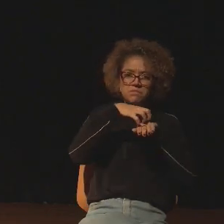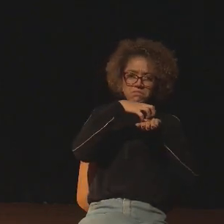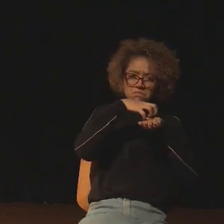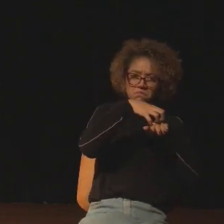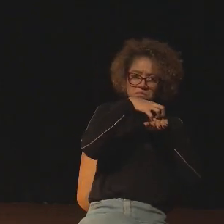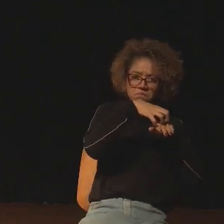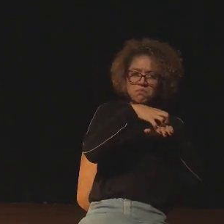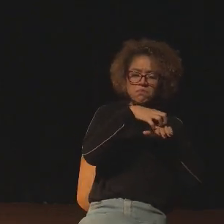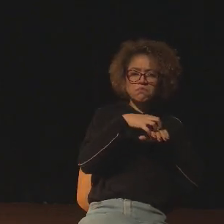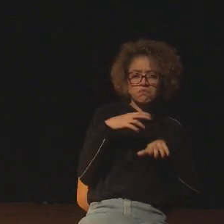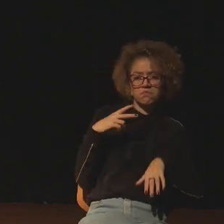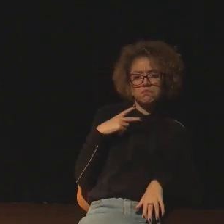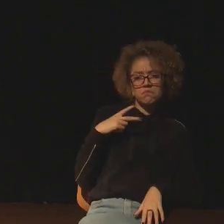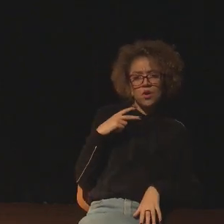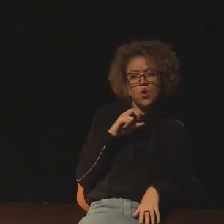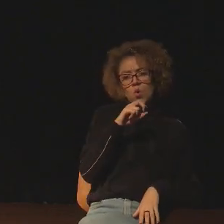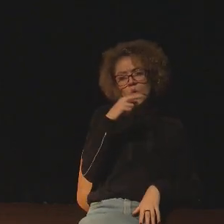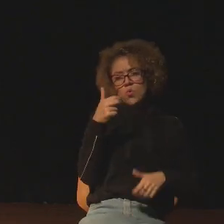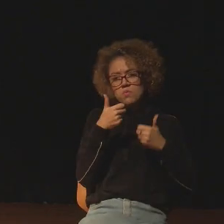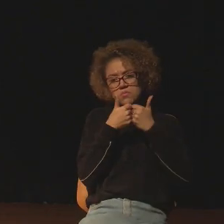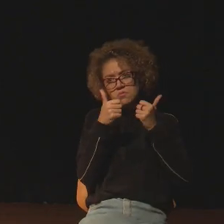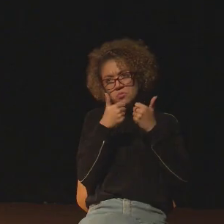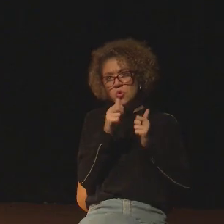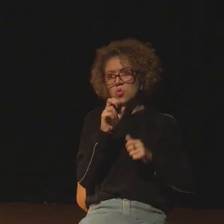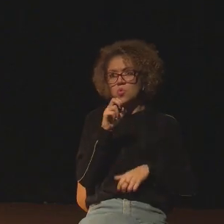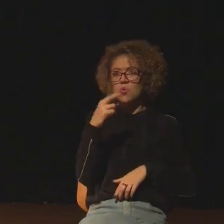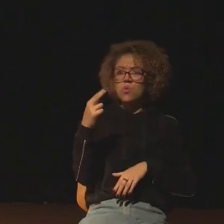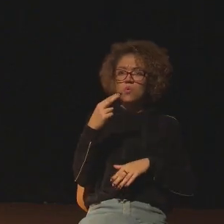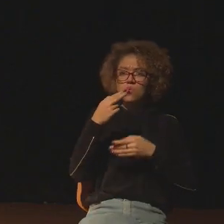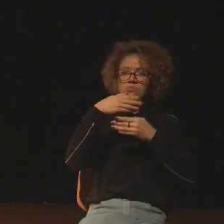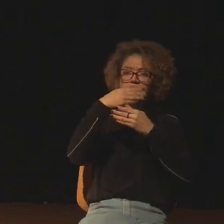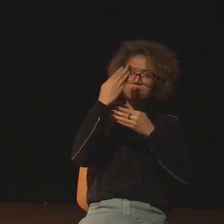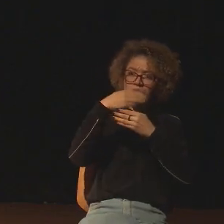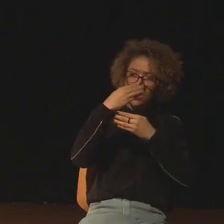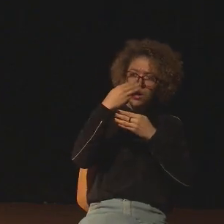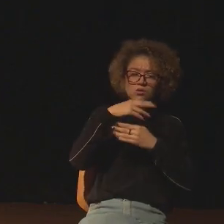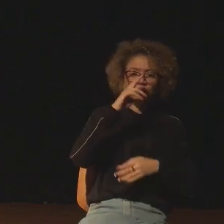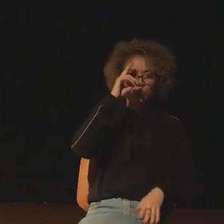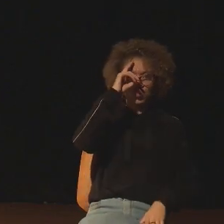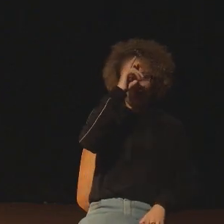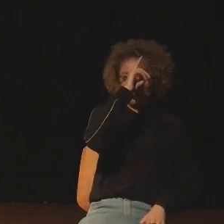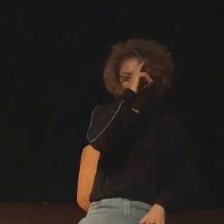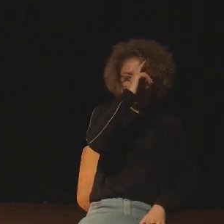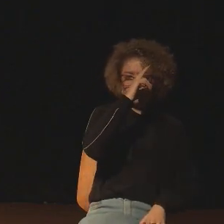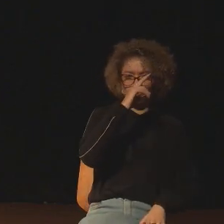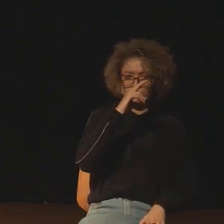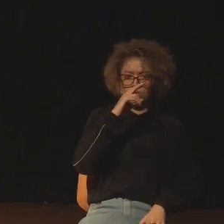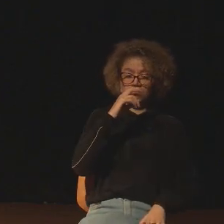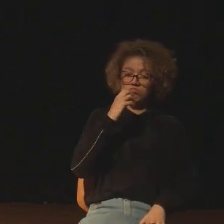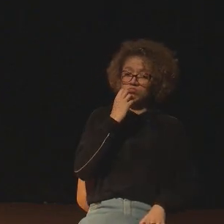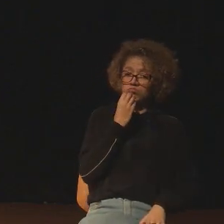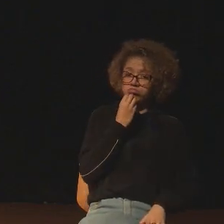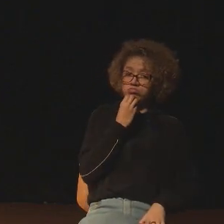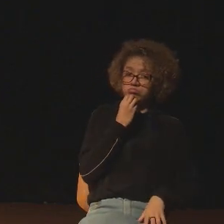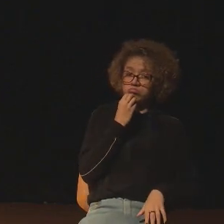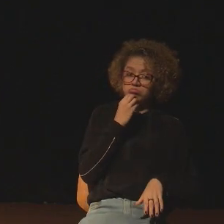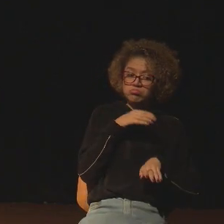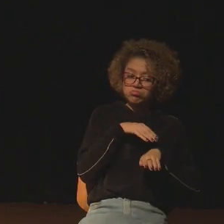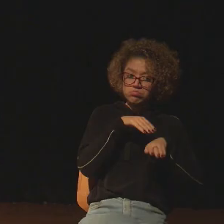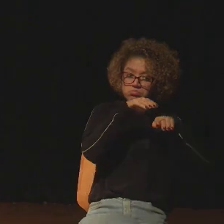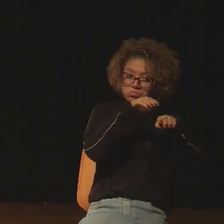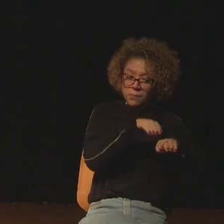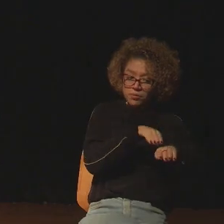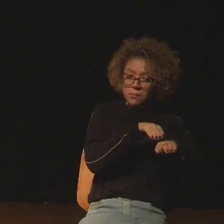ou individuais, ou de aplicativo ou táxis, que vão com um redesenho dessa praça, né, a gente cresce a